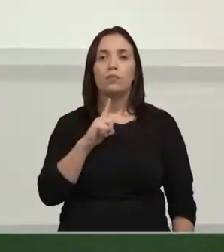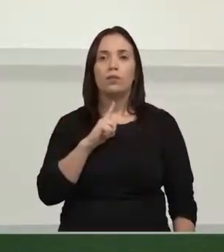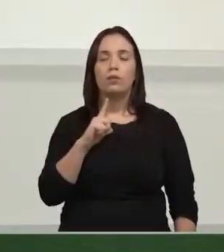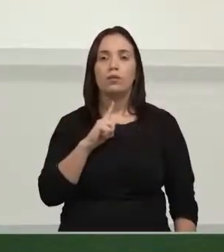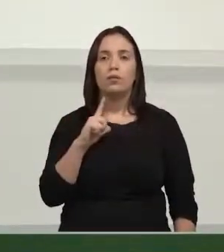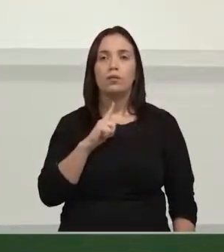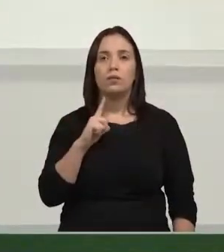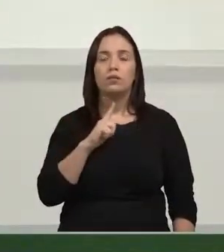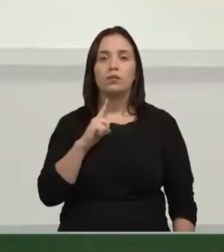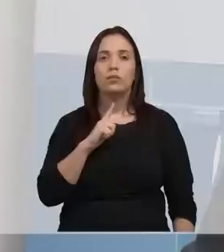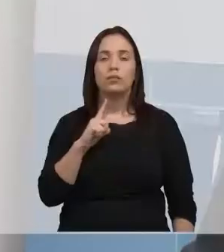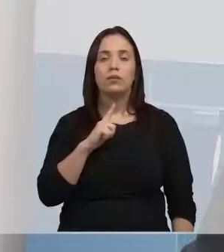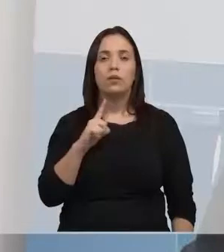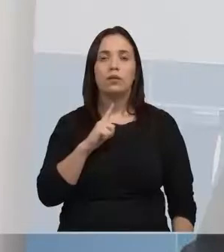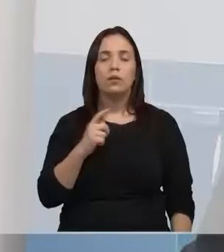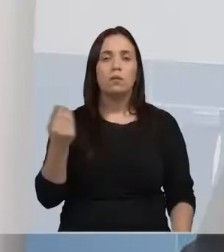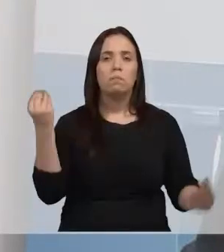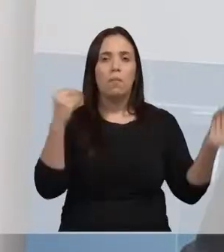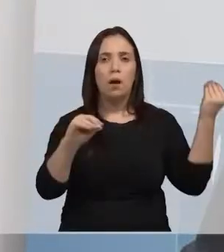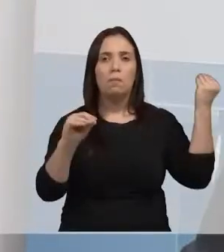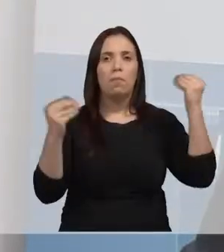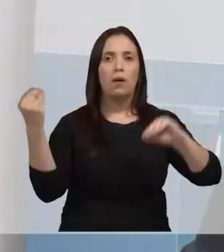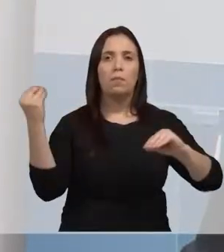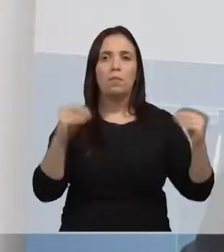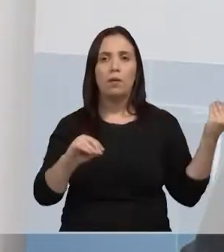de tudo isso, o pior é que